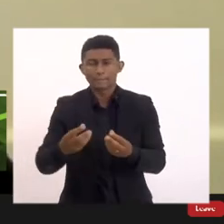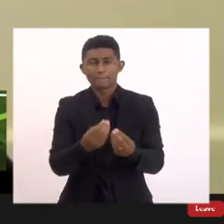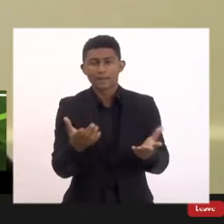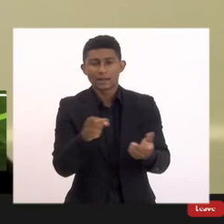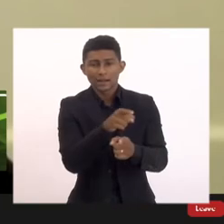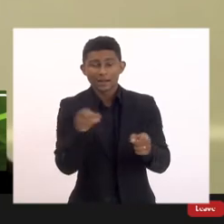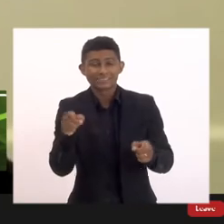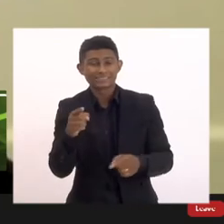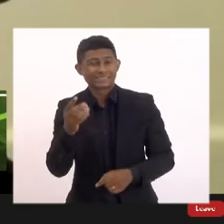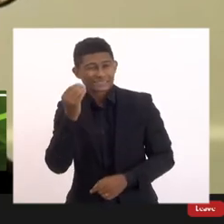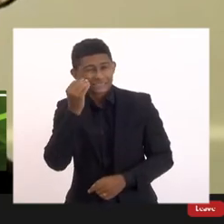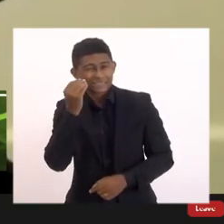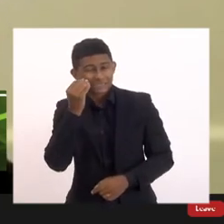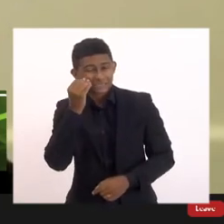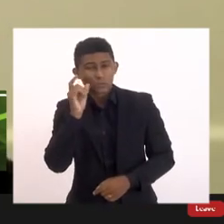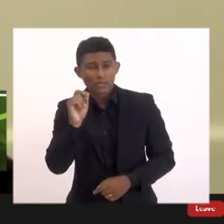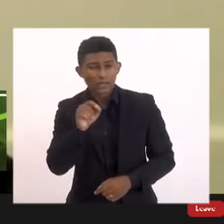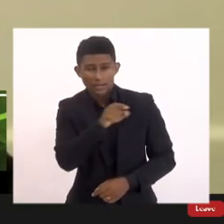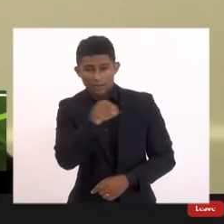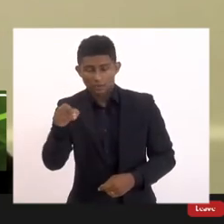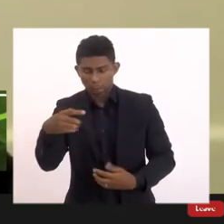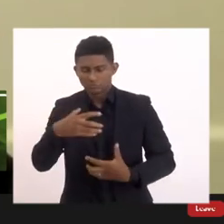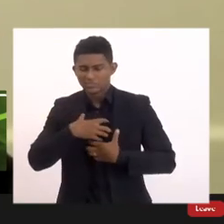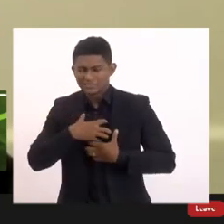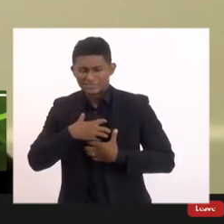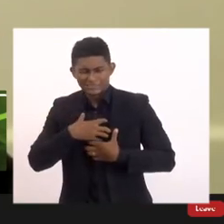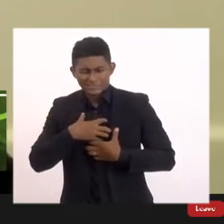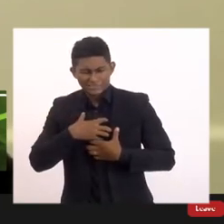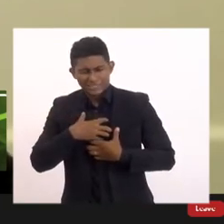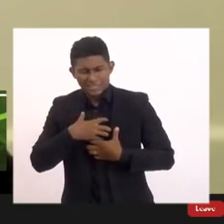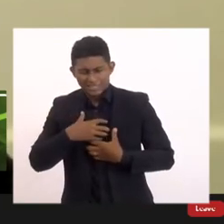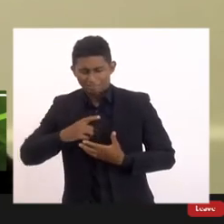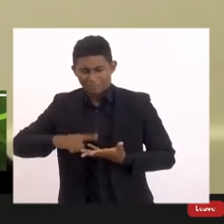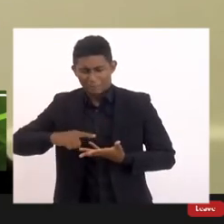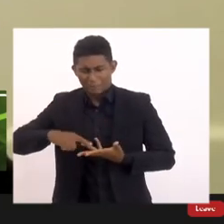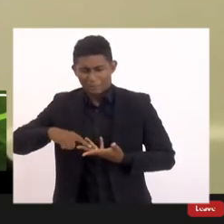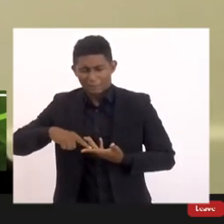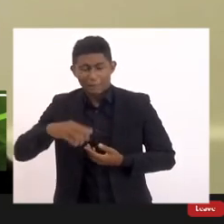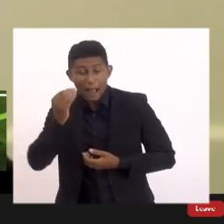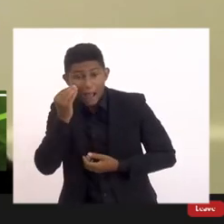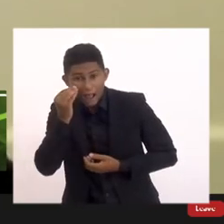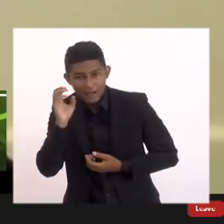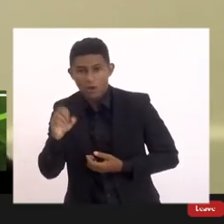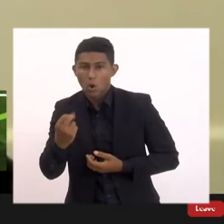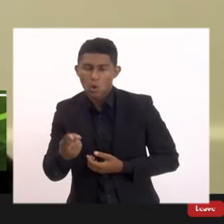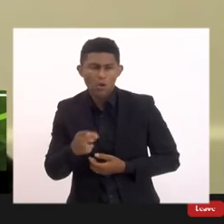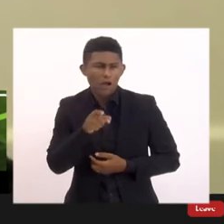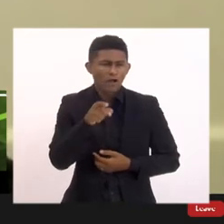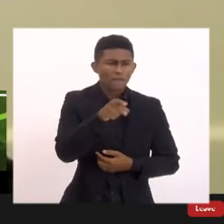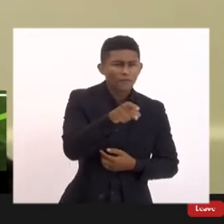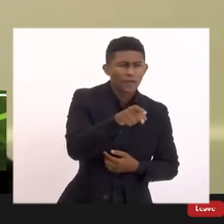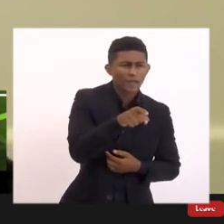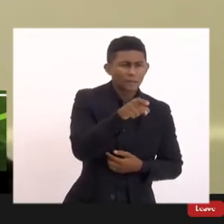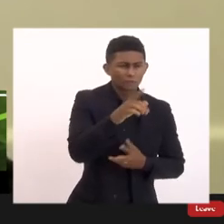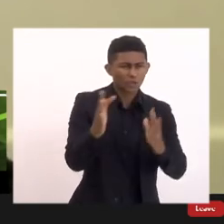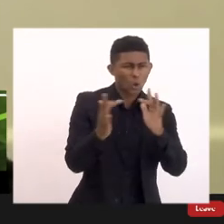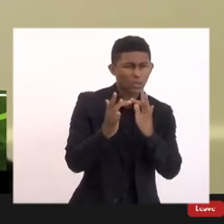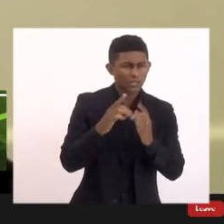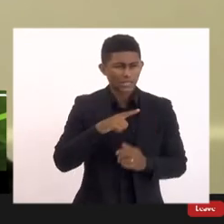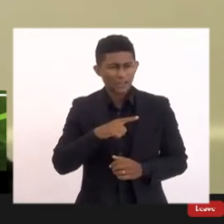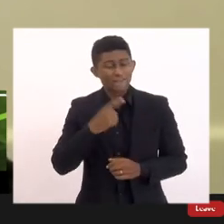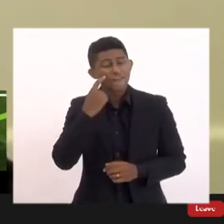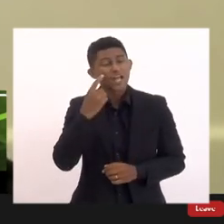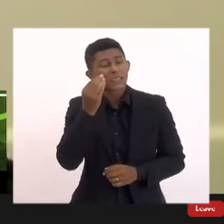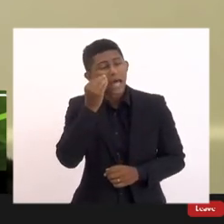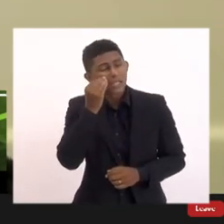testagem principalmente de sintomáticos e para monitoramento de contatos. Né? Foi, acho que uma coisa até que o